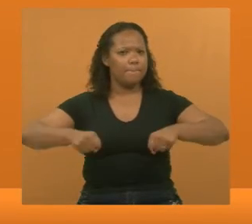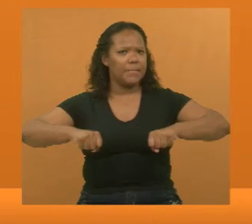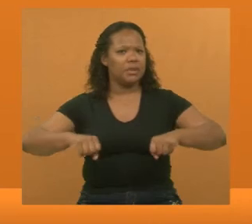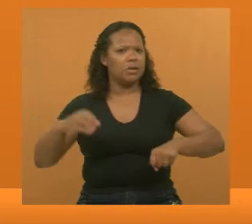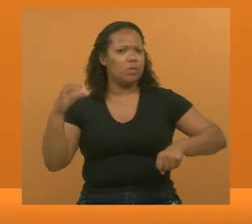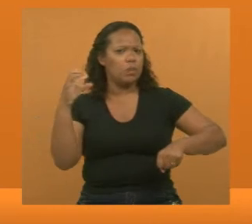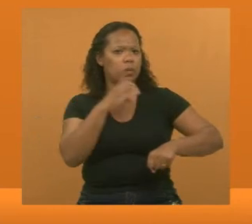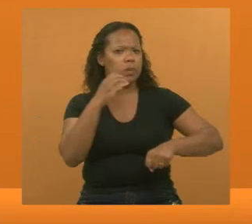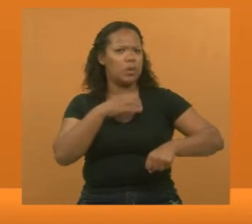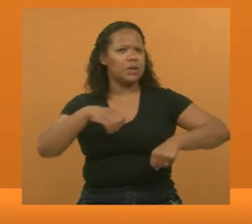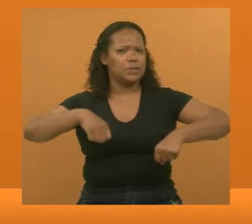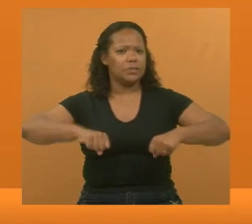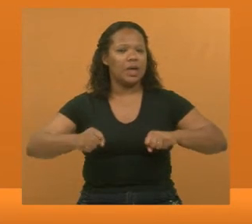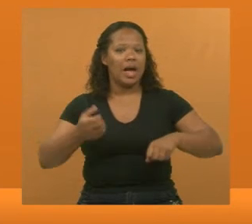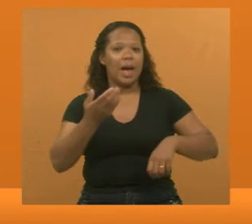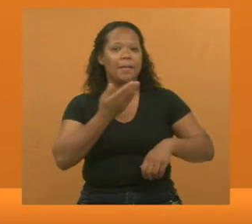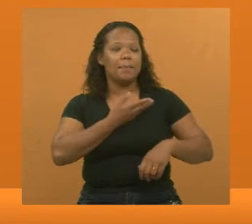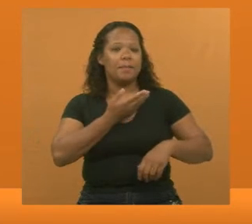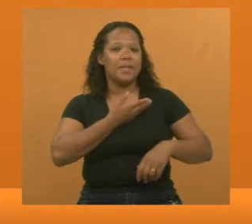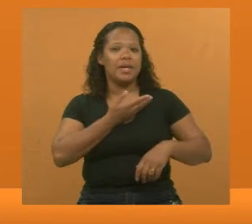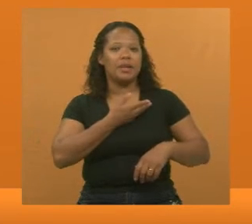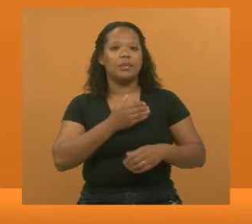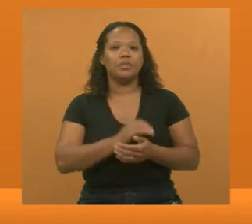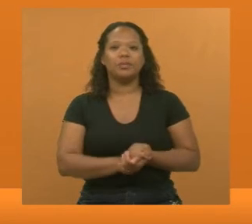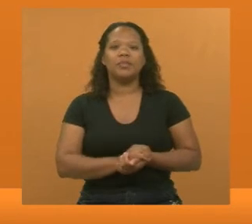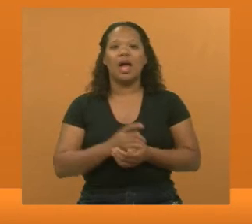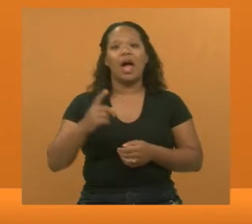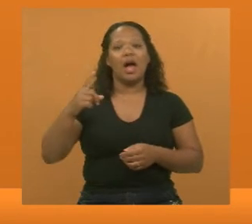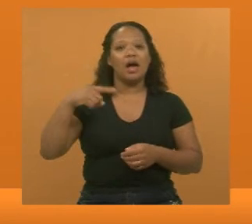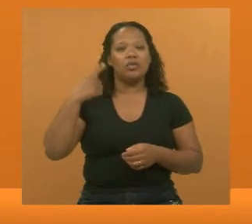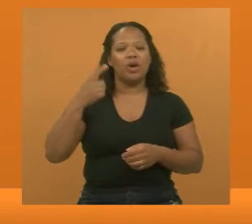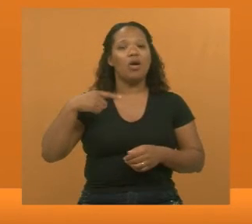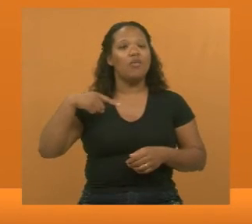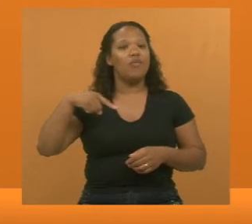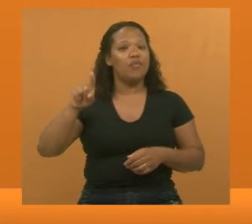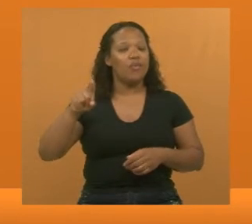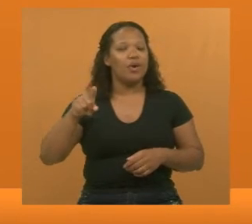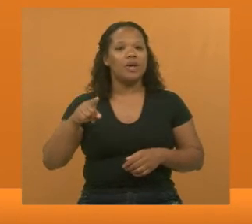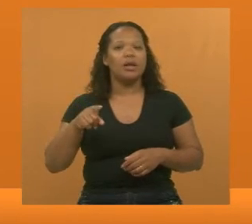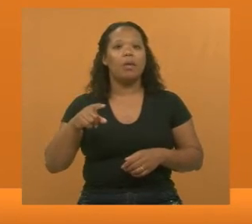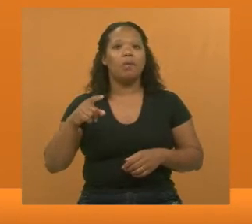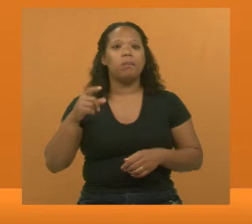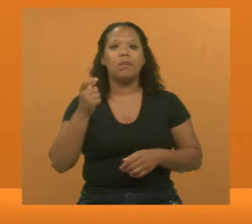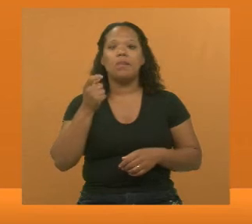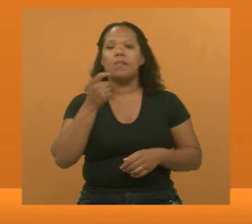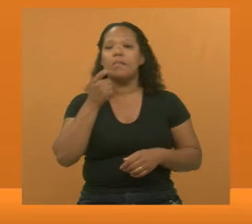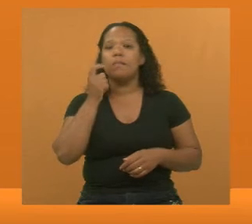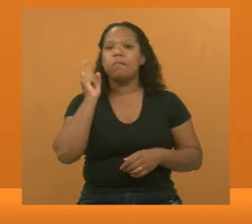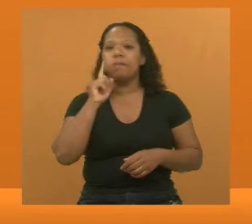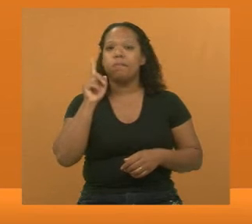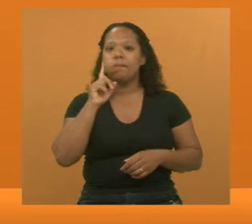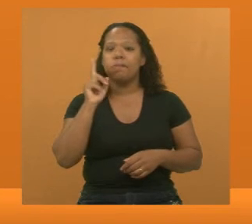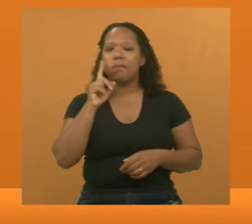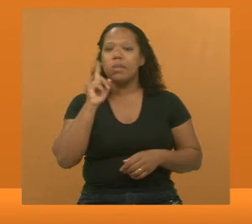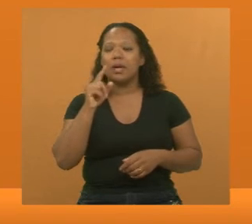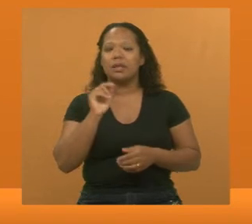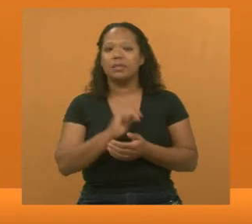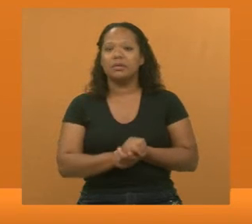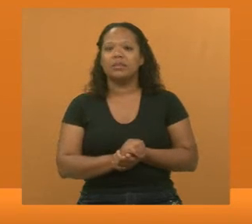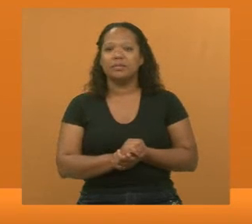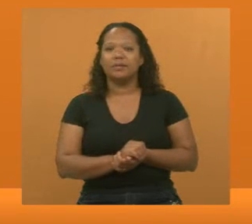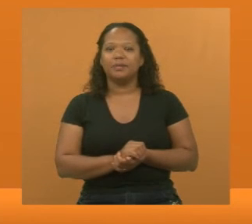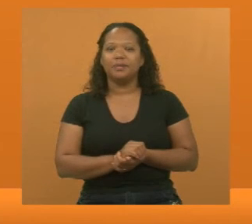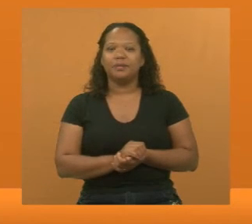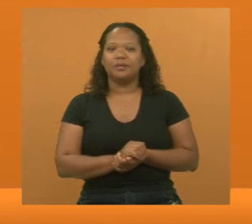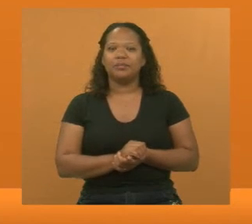um grande colega advogado, um grande amigo, que foi nos Estados Unidos competir representando a cidade de Jacareí,